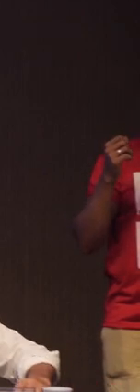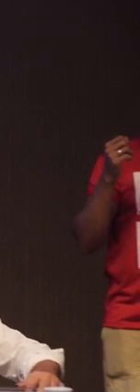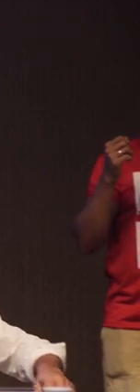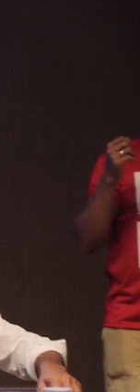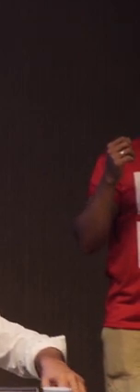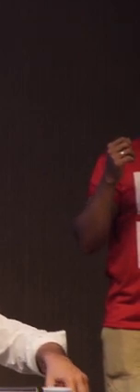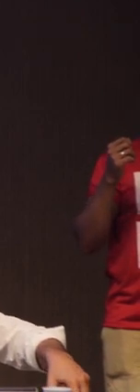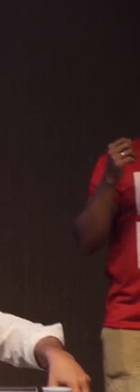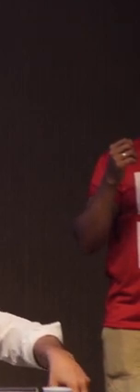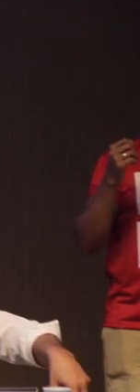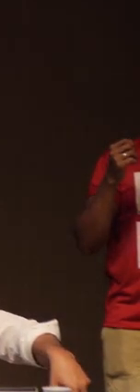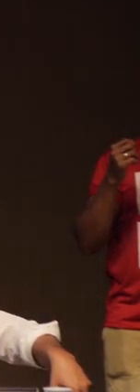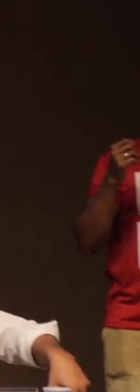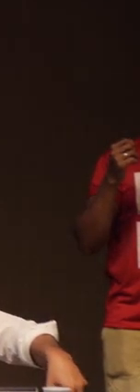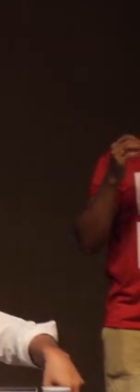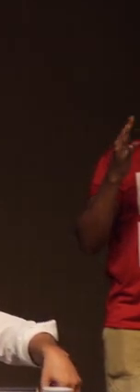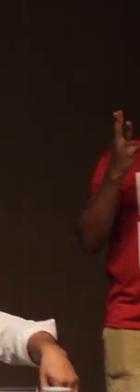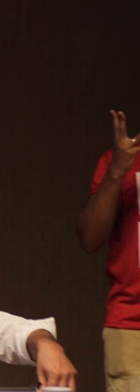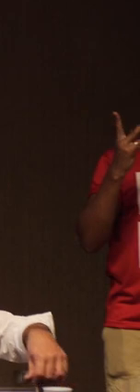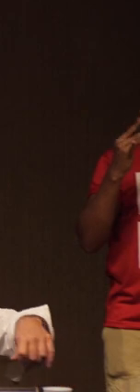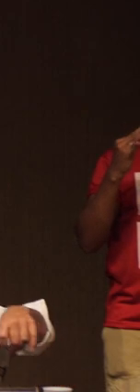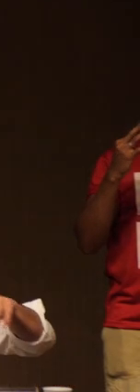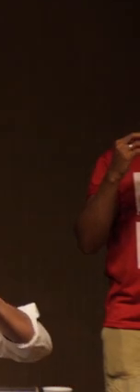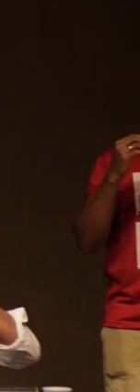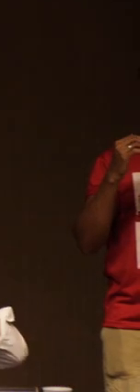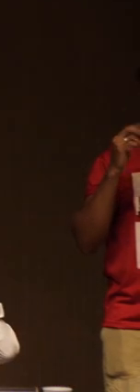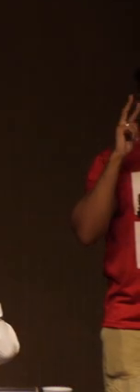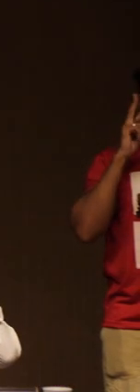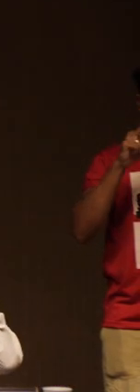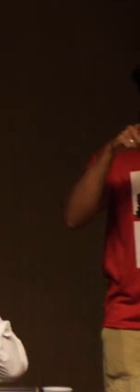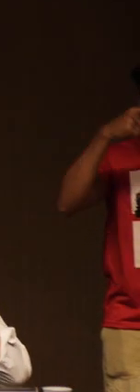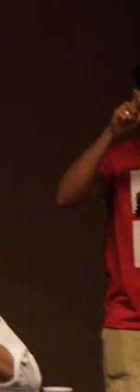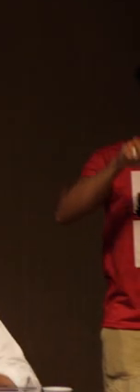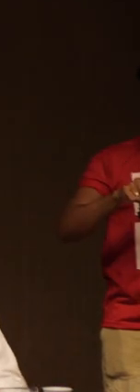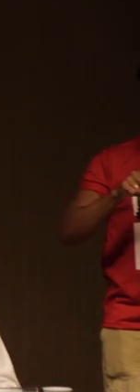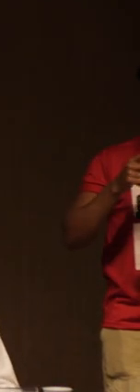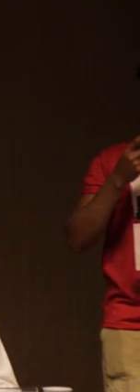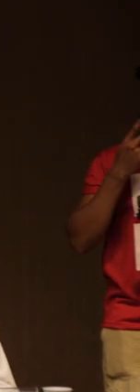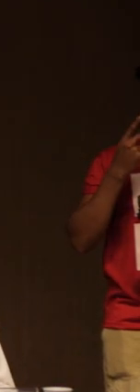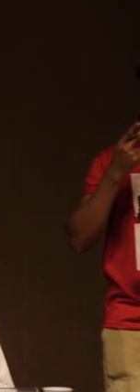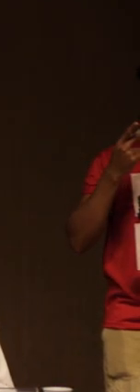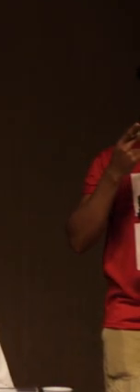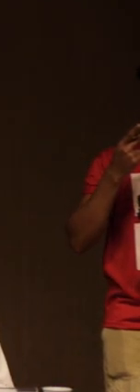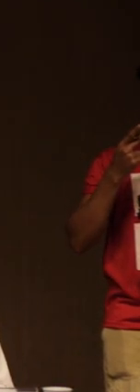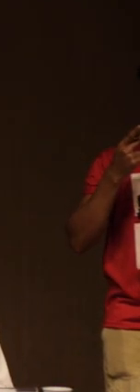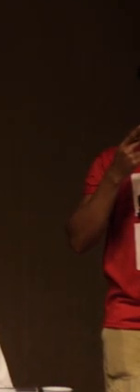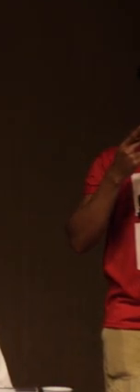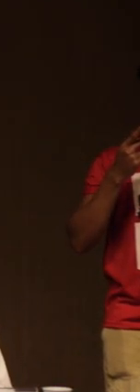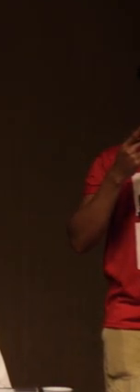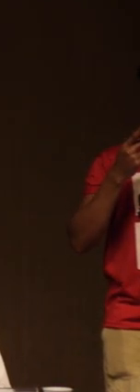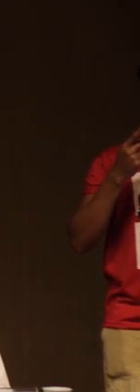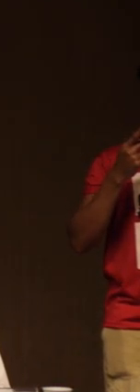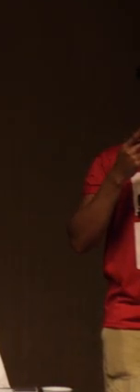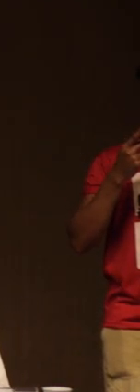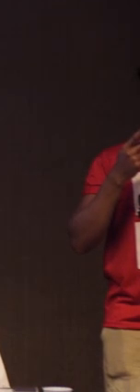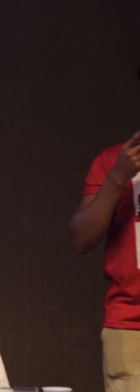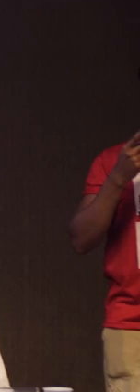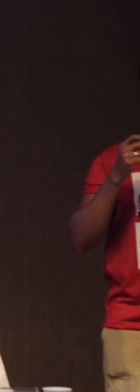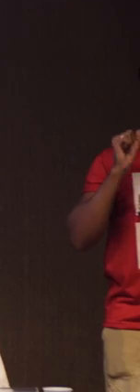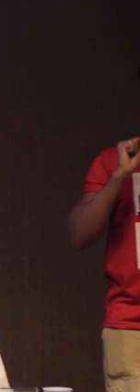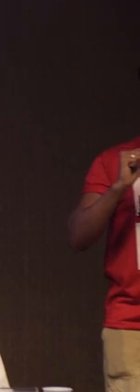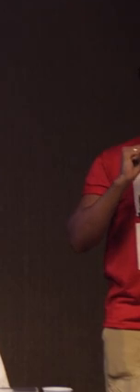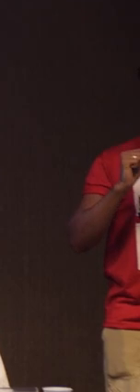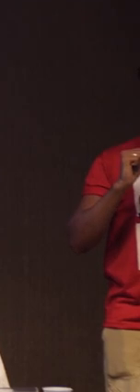você, Tauã, 4 companheiros. Vocês viram quem eu apontei, que se levantava? Vocês viram? Pode